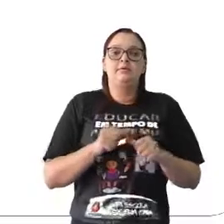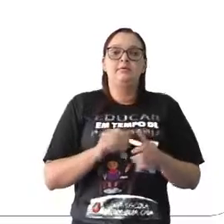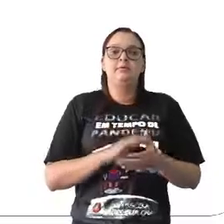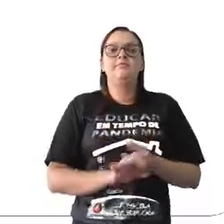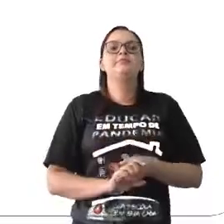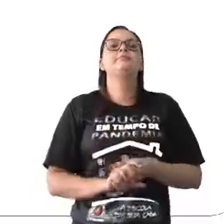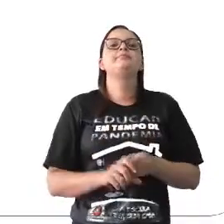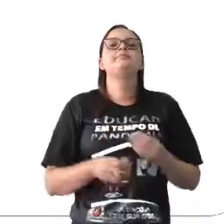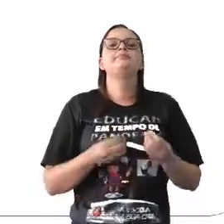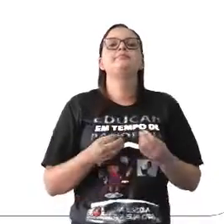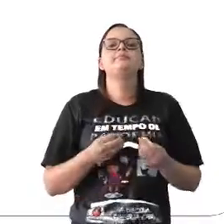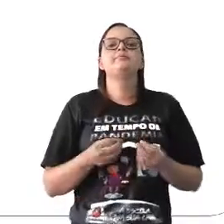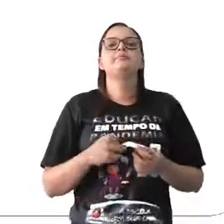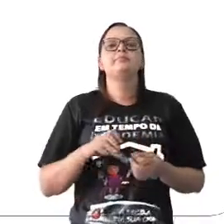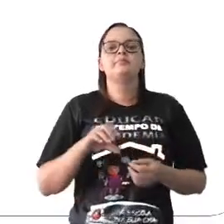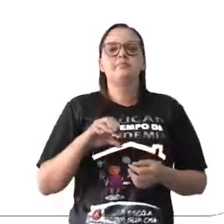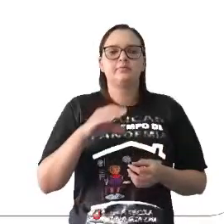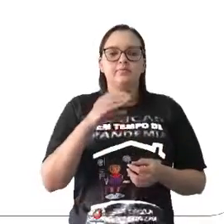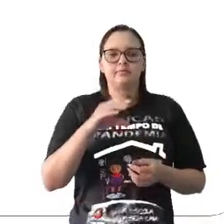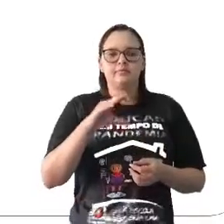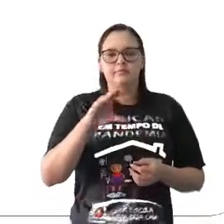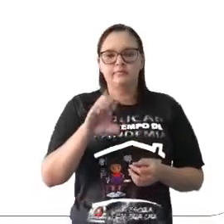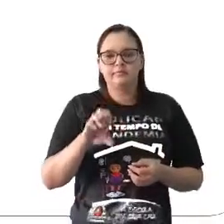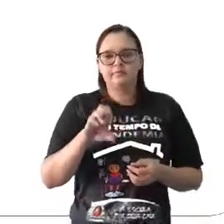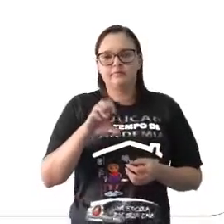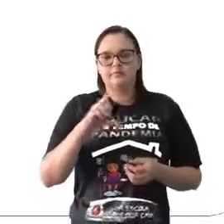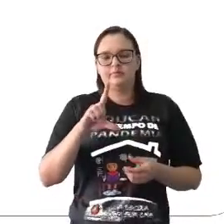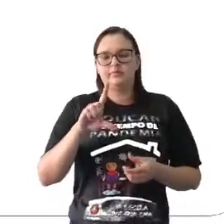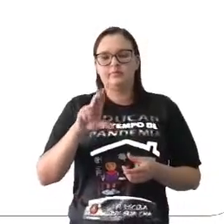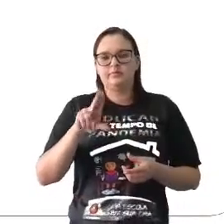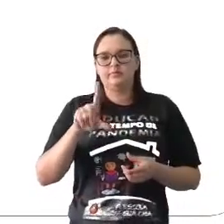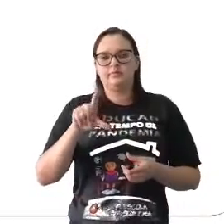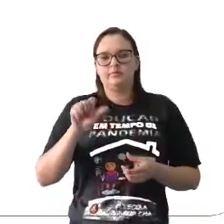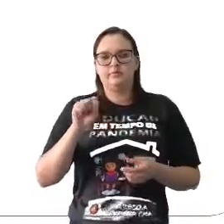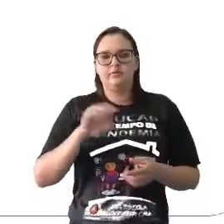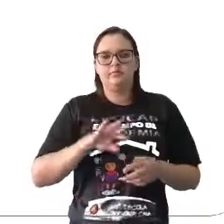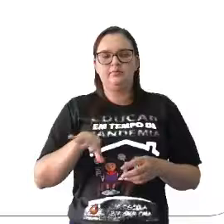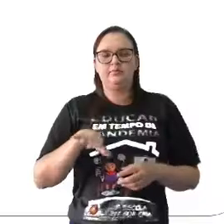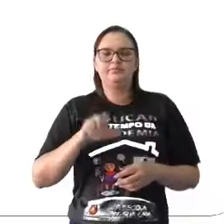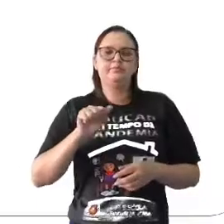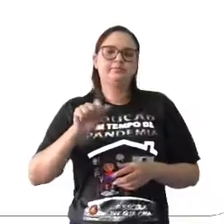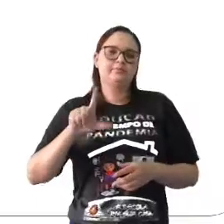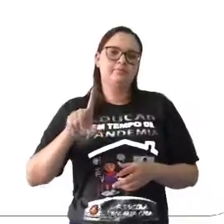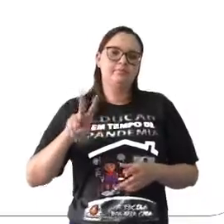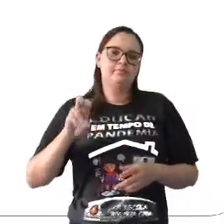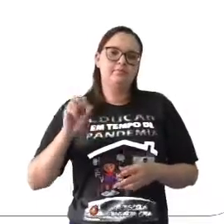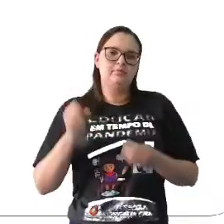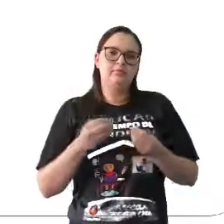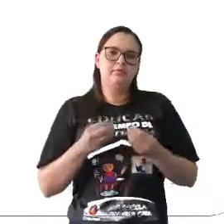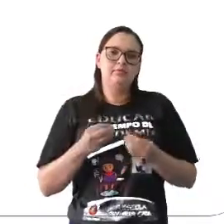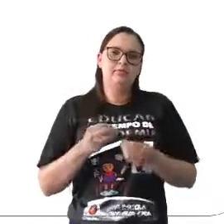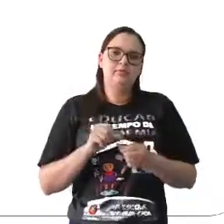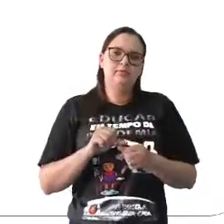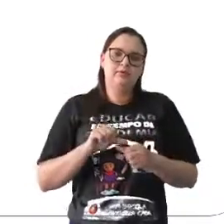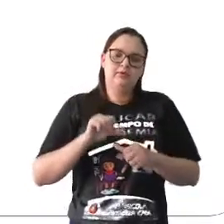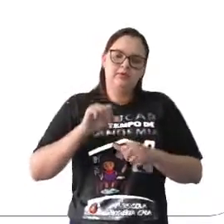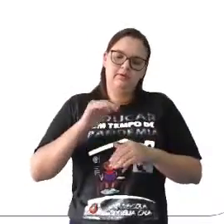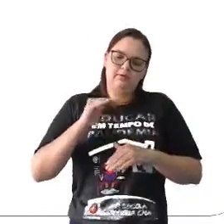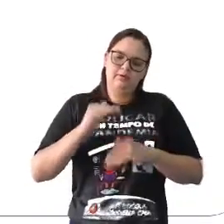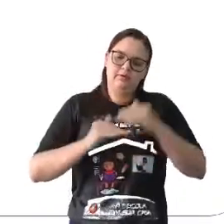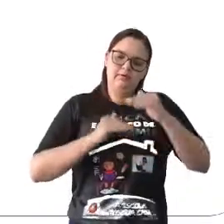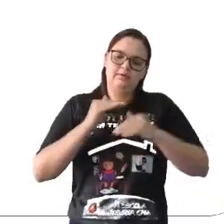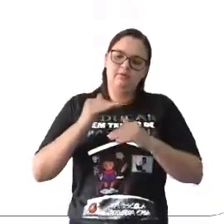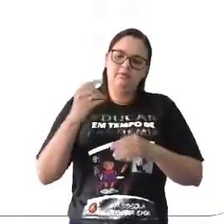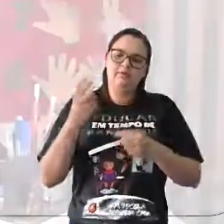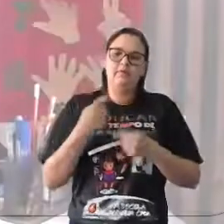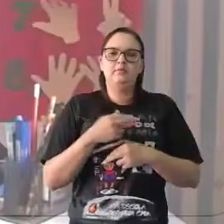diversas funções. Então, cada hormônio ele vai estimular uma célula-alvo e aquela célula-alvo vai desempenhar uma determinada